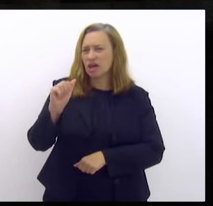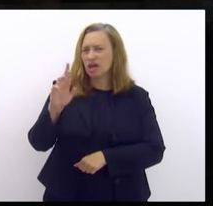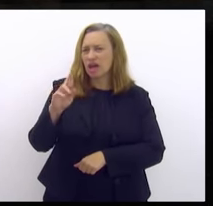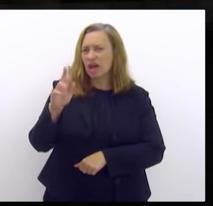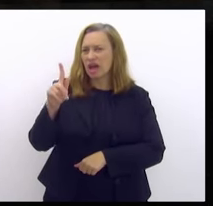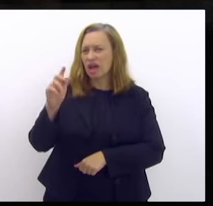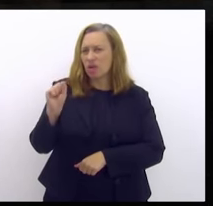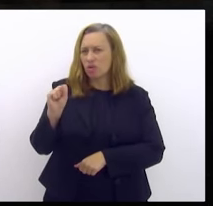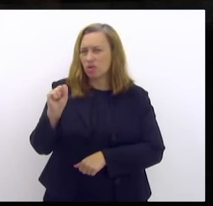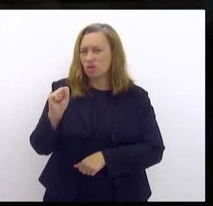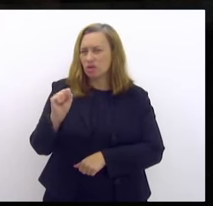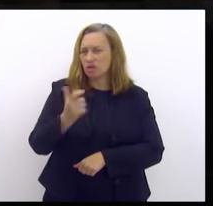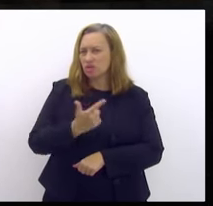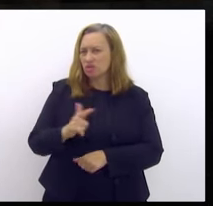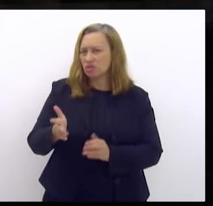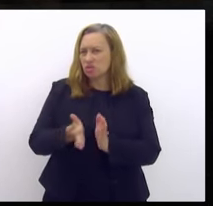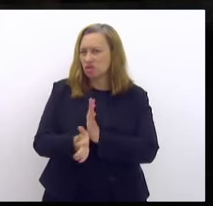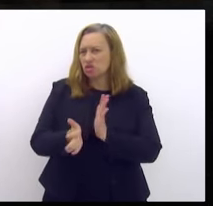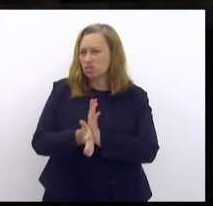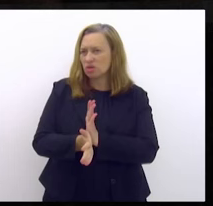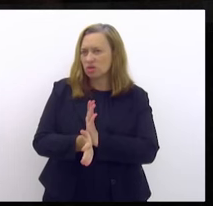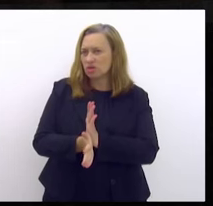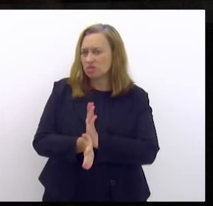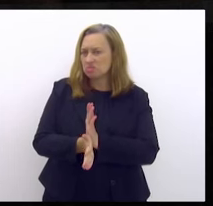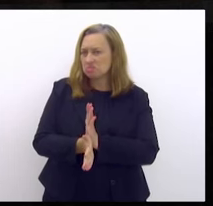isso não gera despesa, é